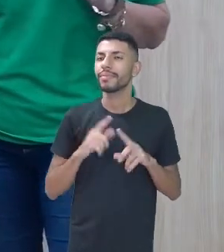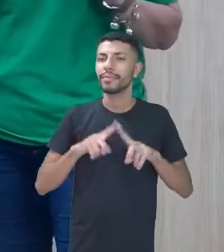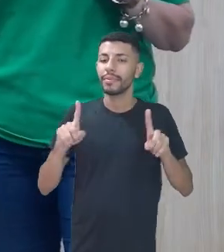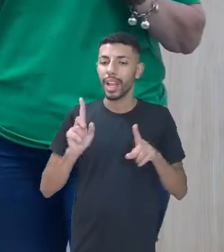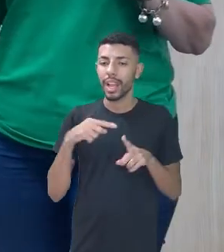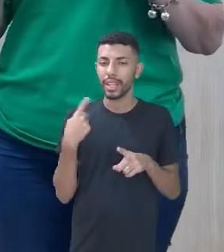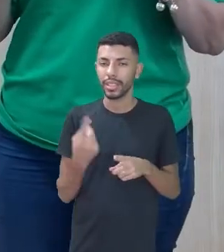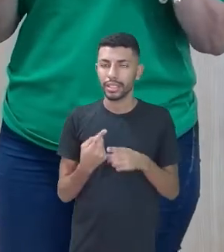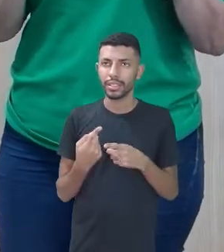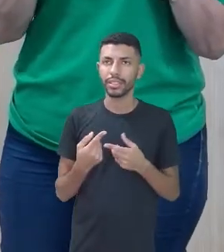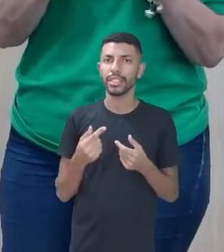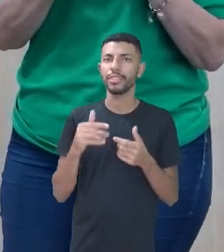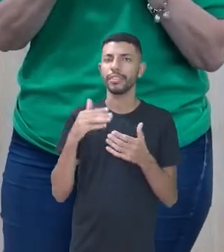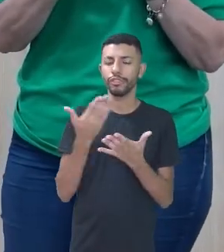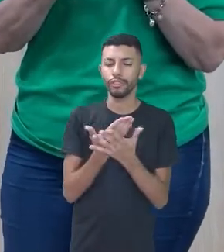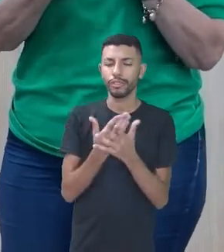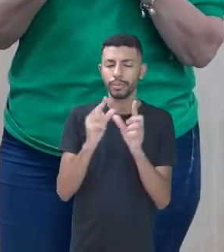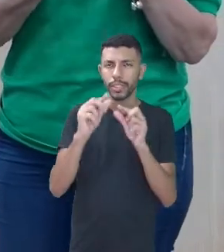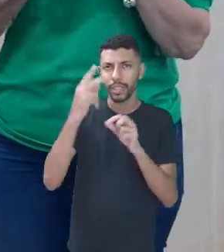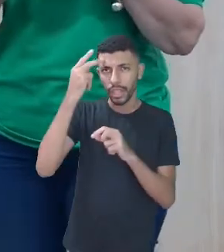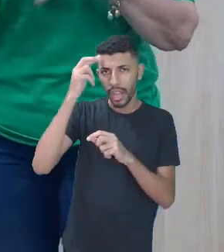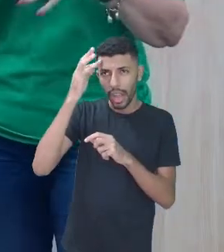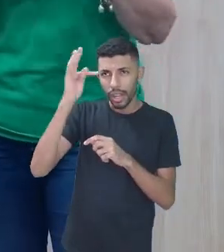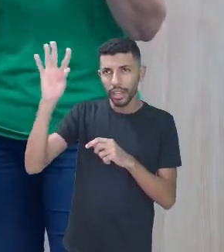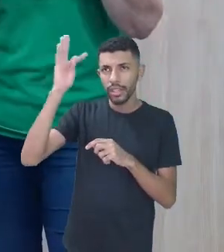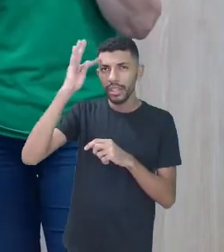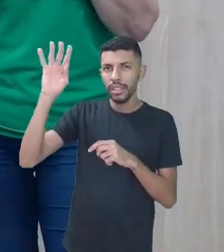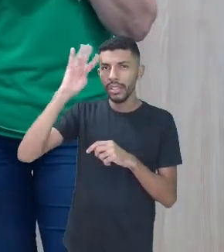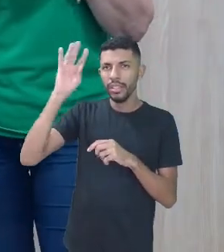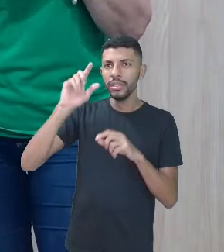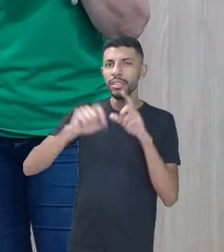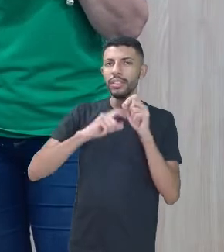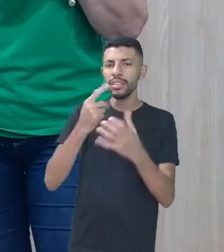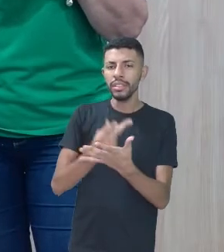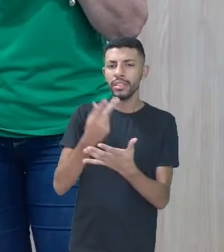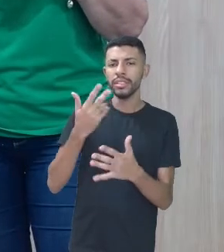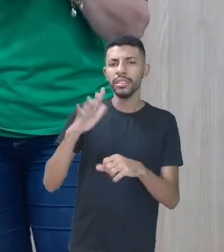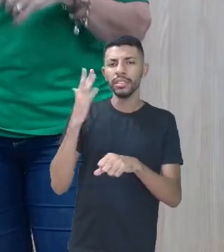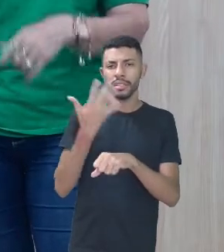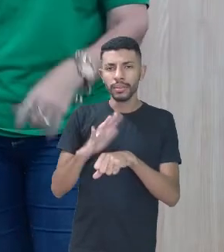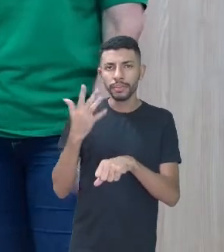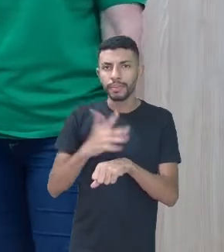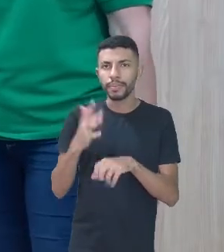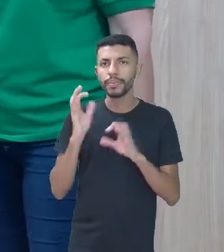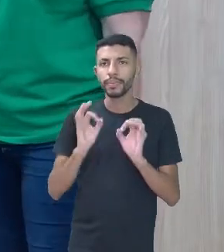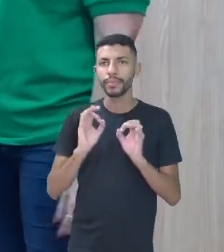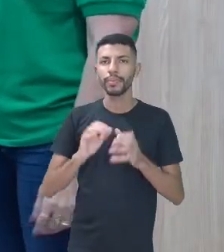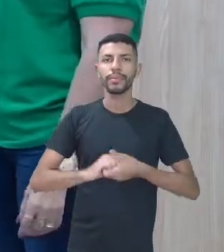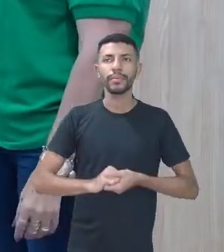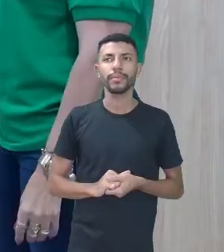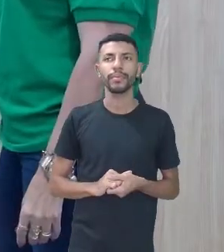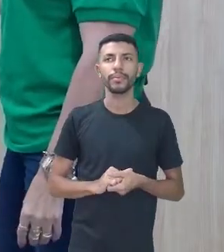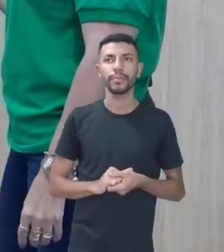a gente vai ver um pouquinho na teoria o que acontece na prática, tá bom?